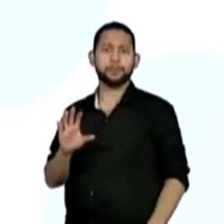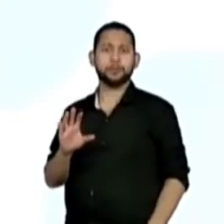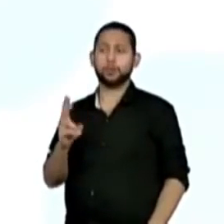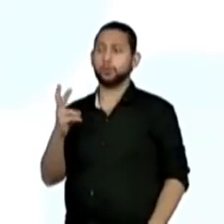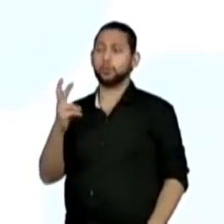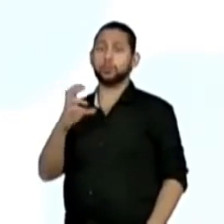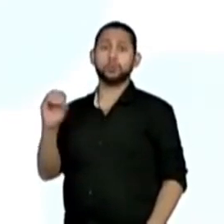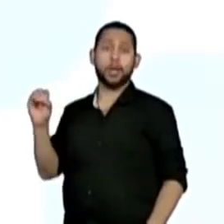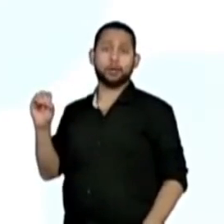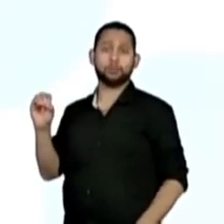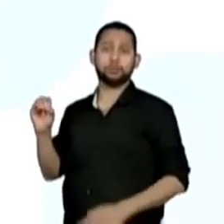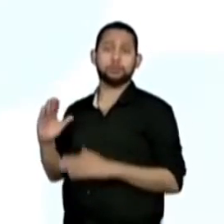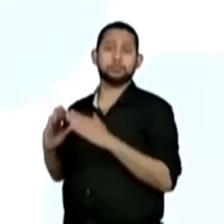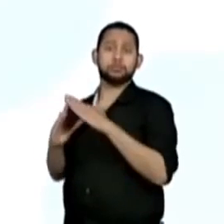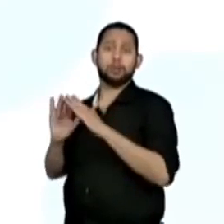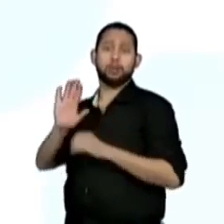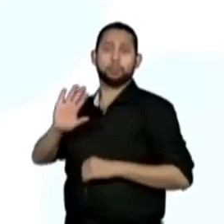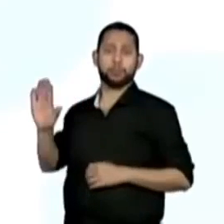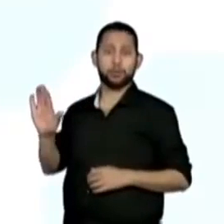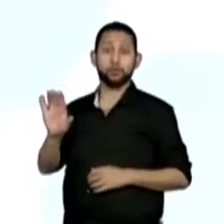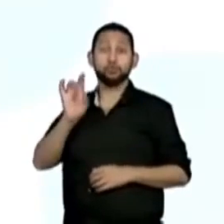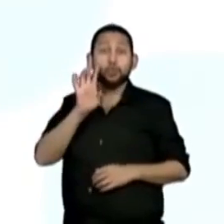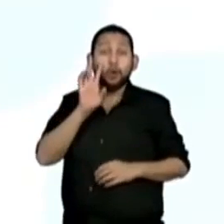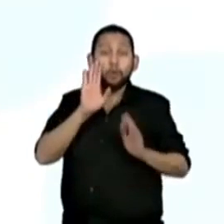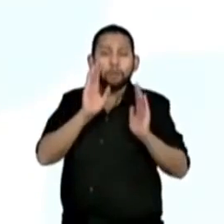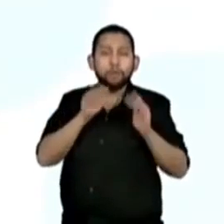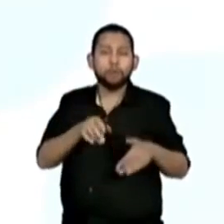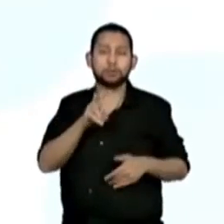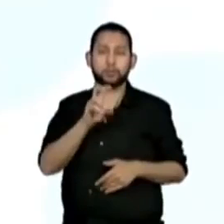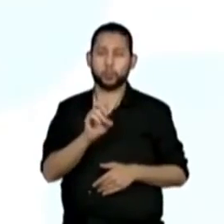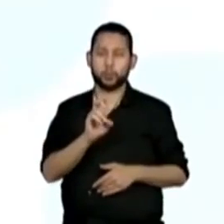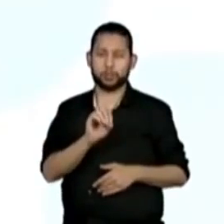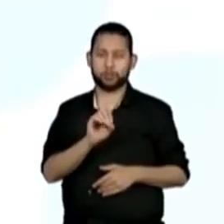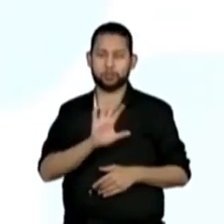200 de lado e vou olhar pro 50